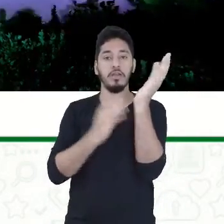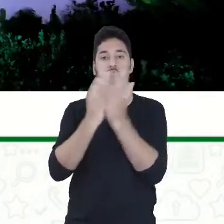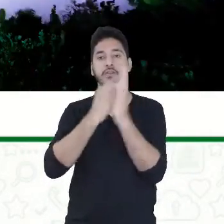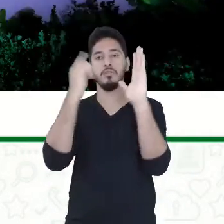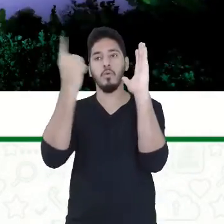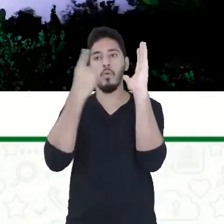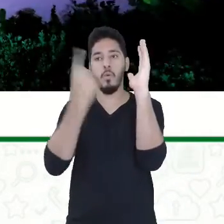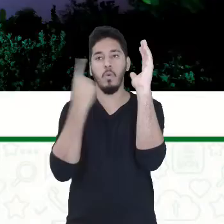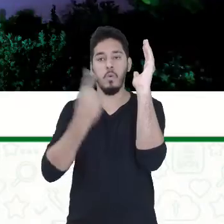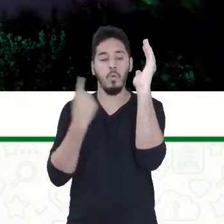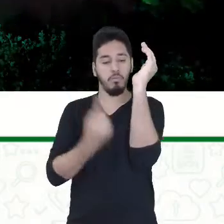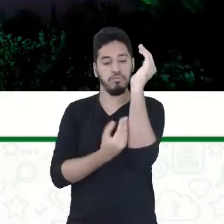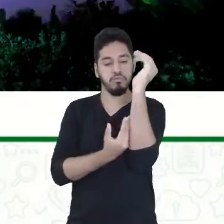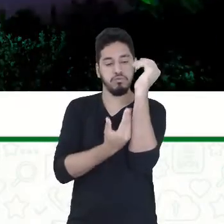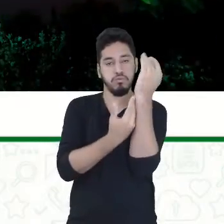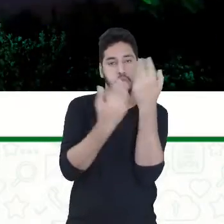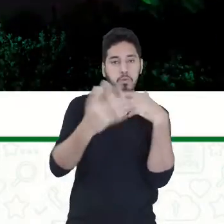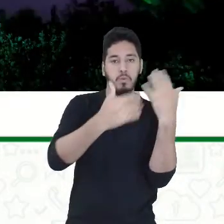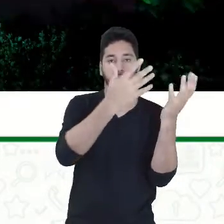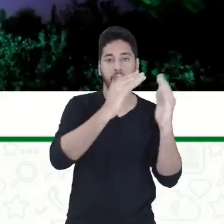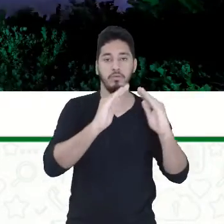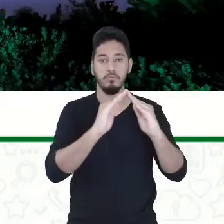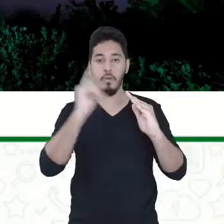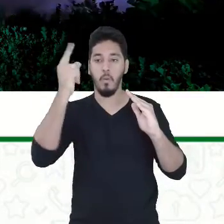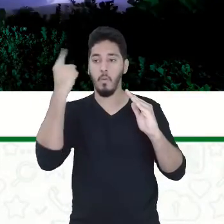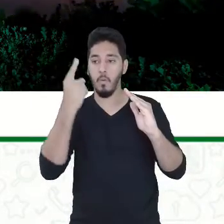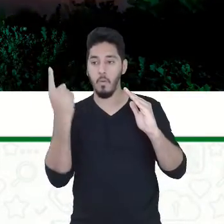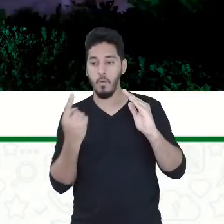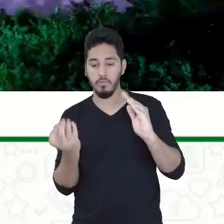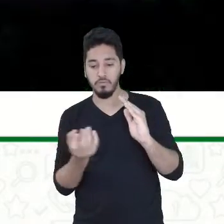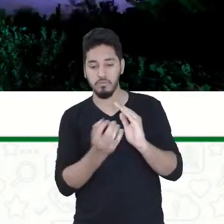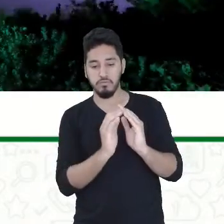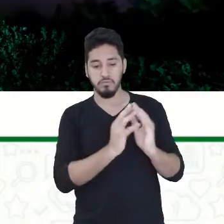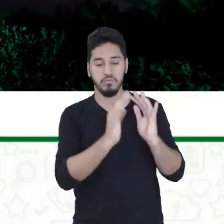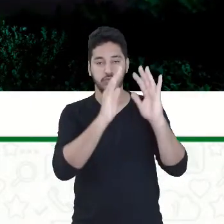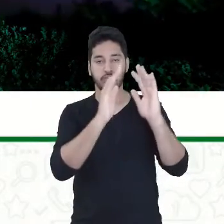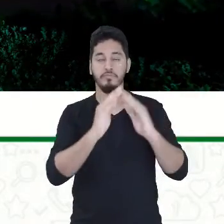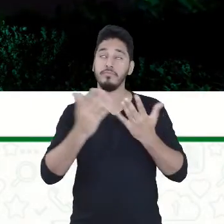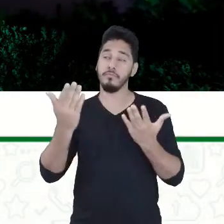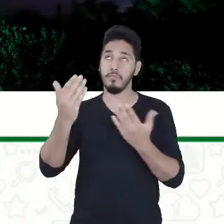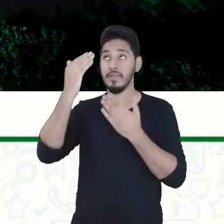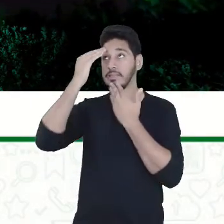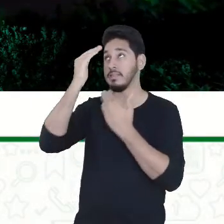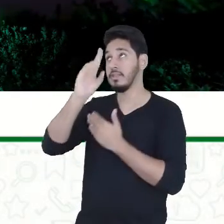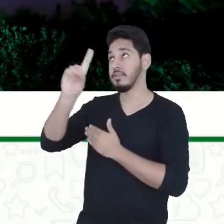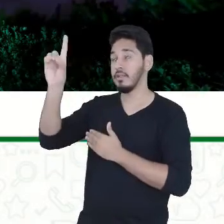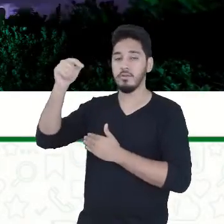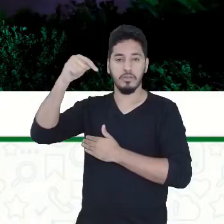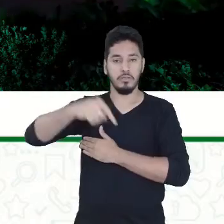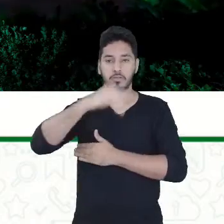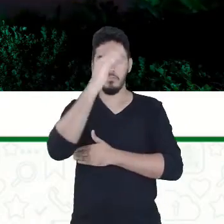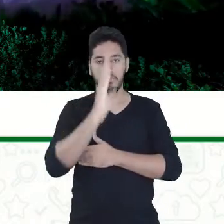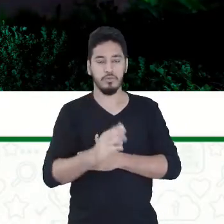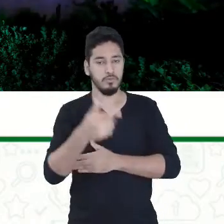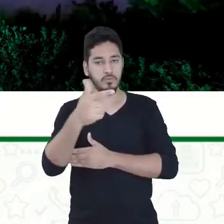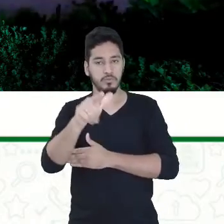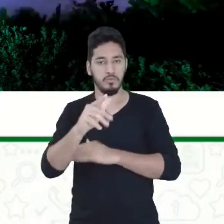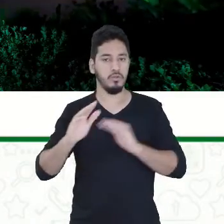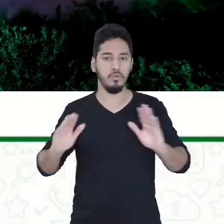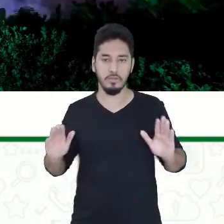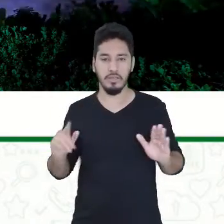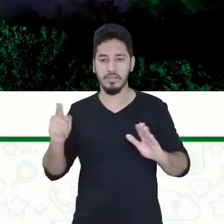ciclone sobre uma cidade ou a ocorrência de um intenso terremoto. Graças a Deus, o Brasil não tem essa incidência